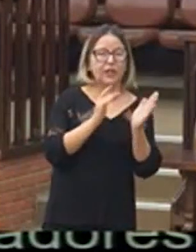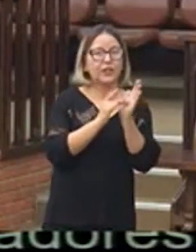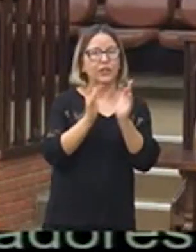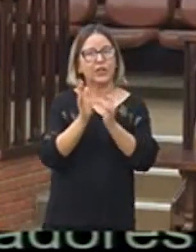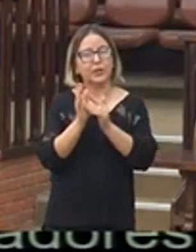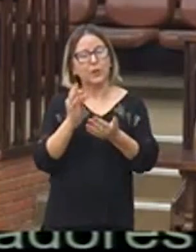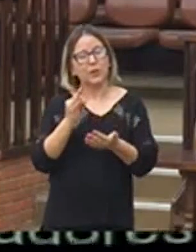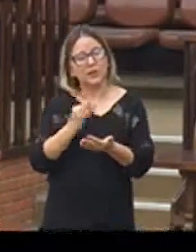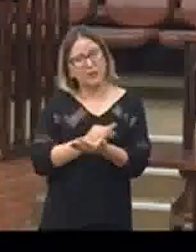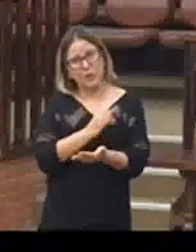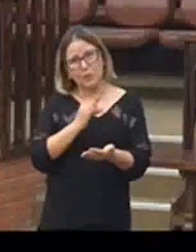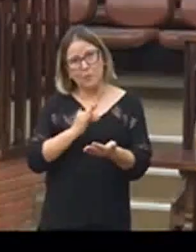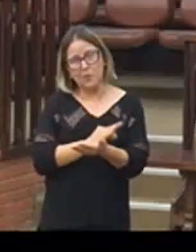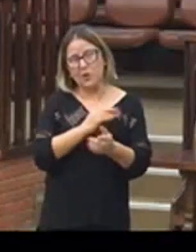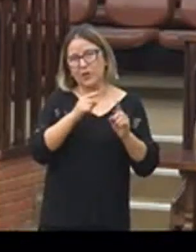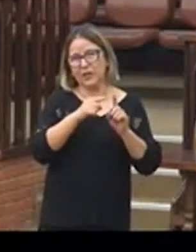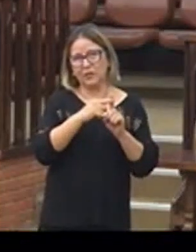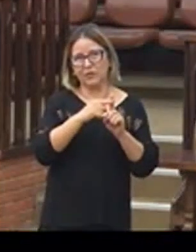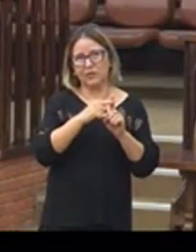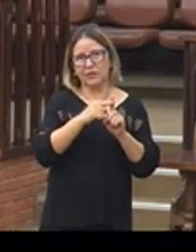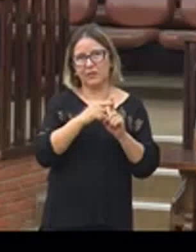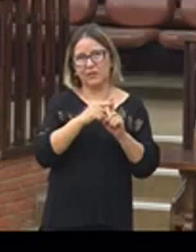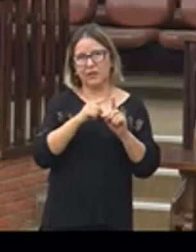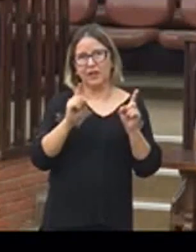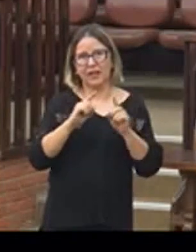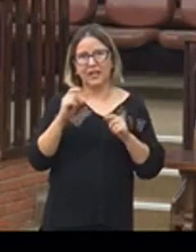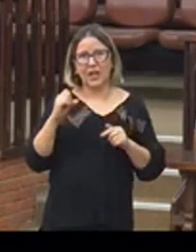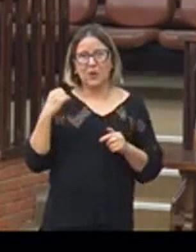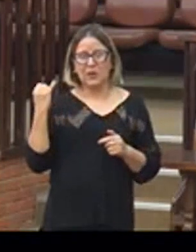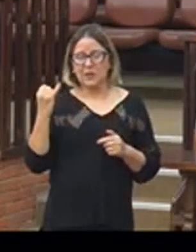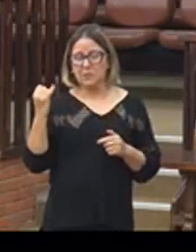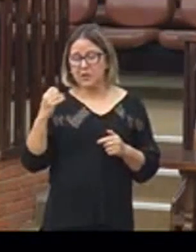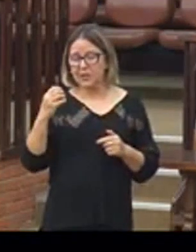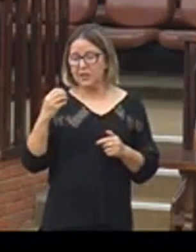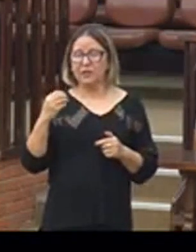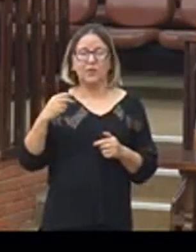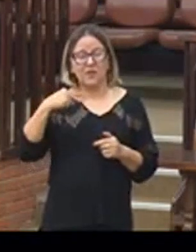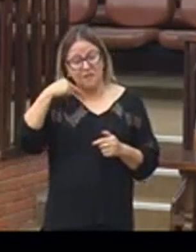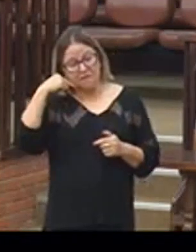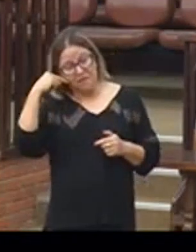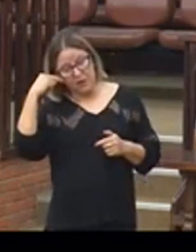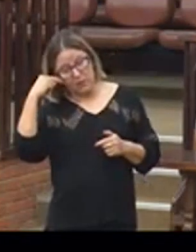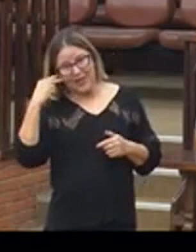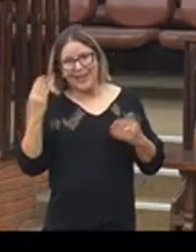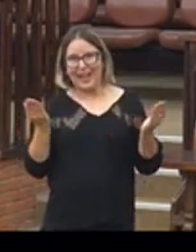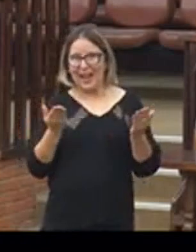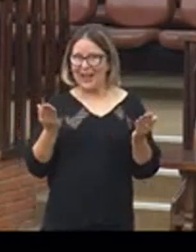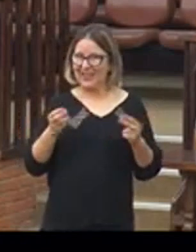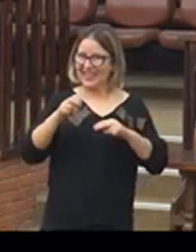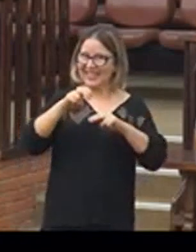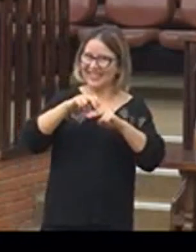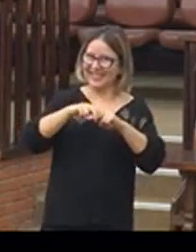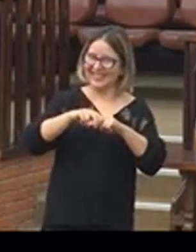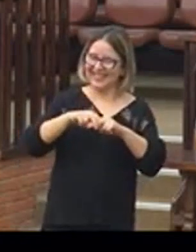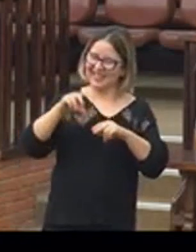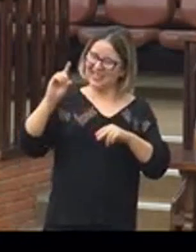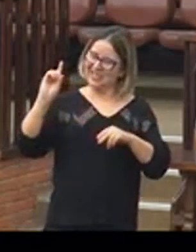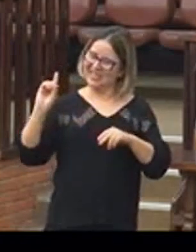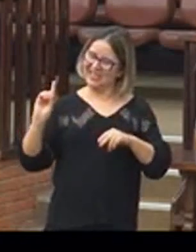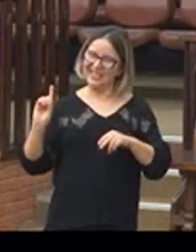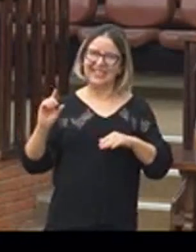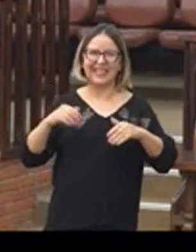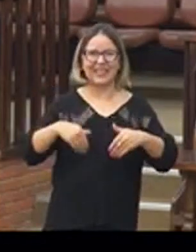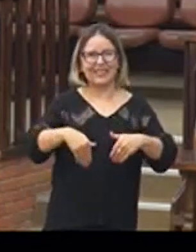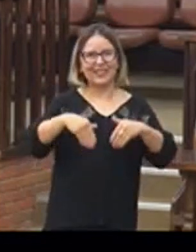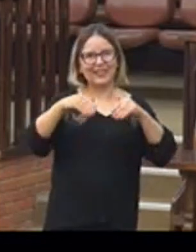não fazendo caso da vergonha, e está sentado à destra do trono de Deus. Agora, essa palavra